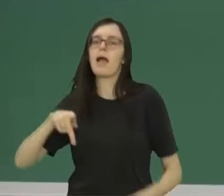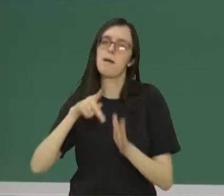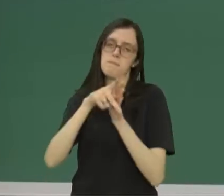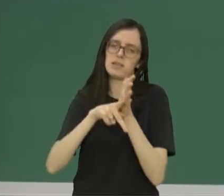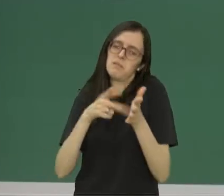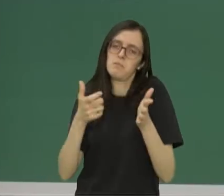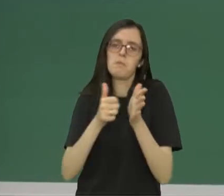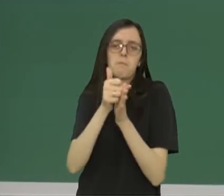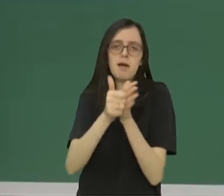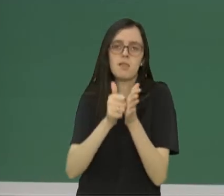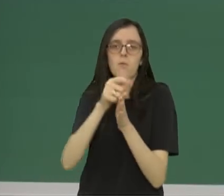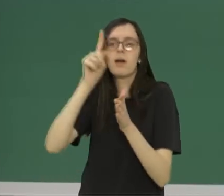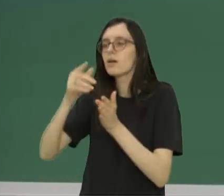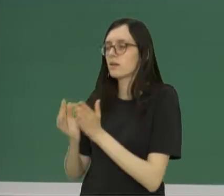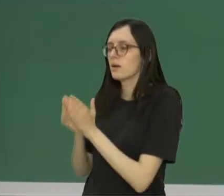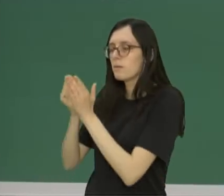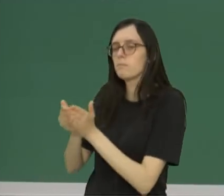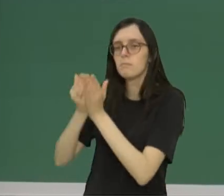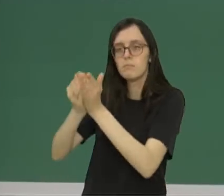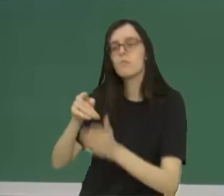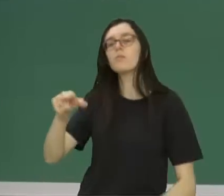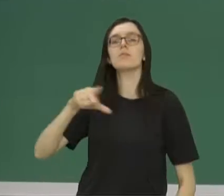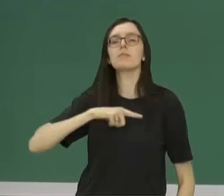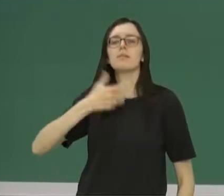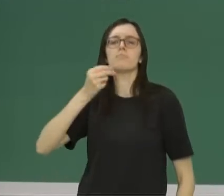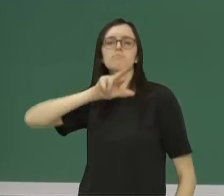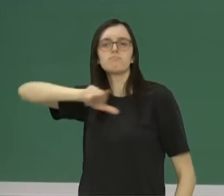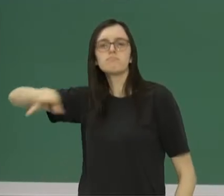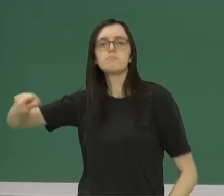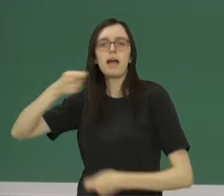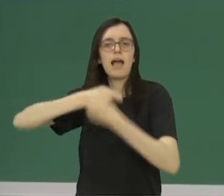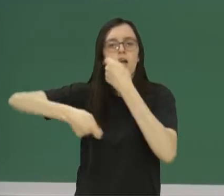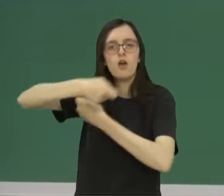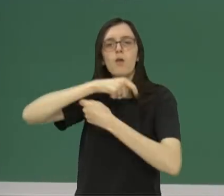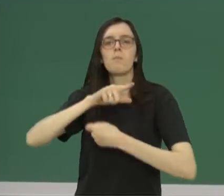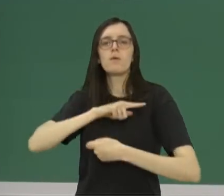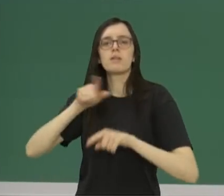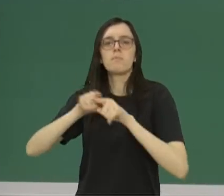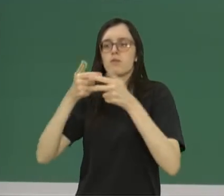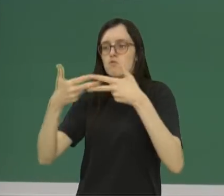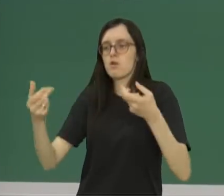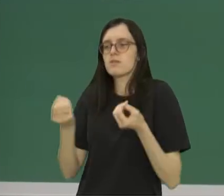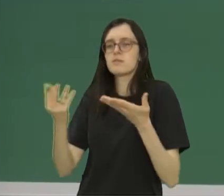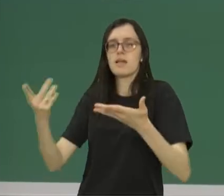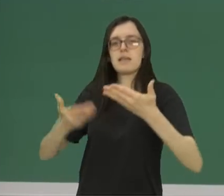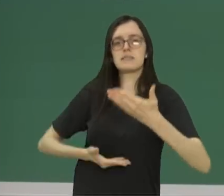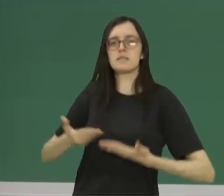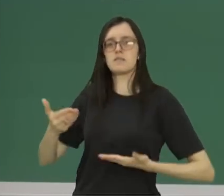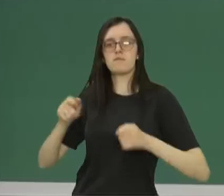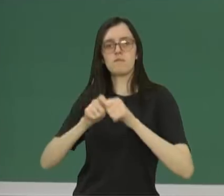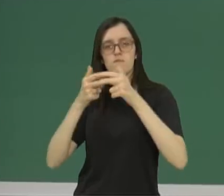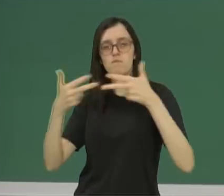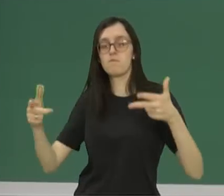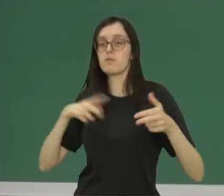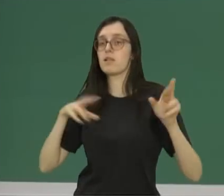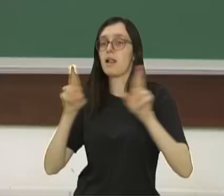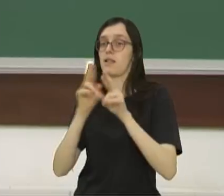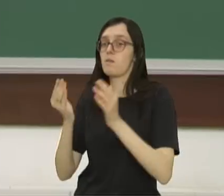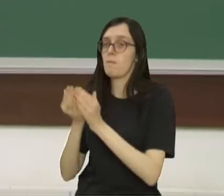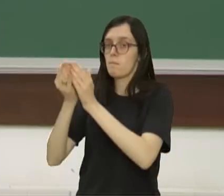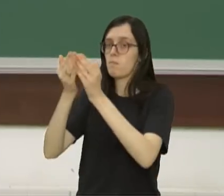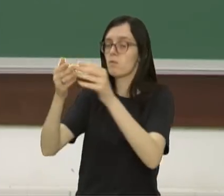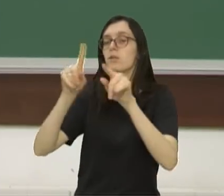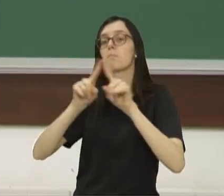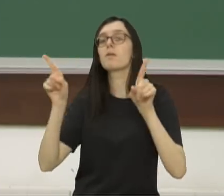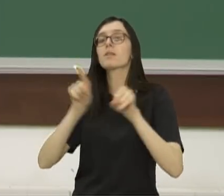Paranaguá, com o porto, né, onde tem ali várias atividades econômicas e serviços que são relacionados ao porto, mas